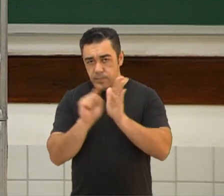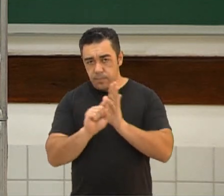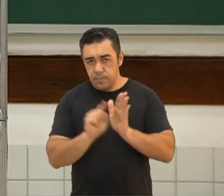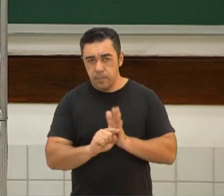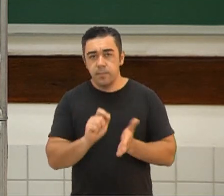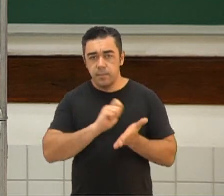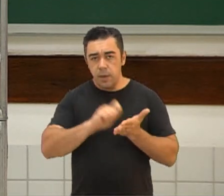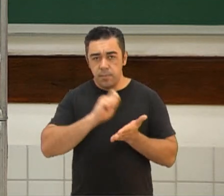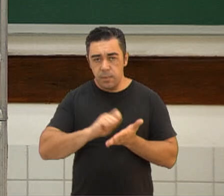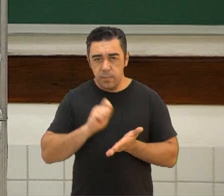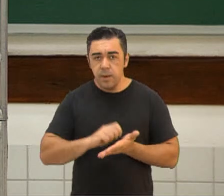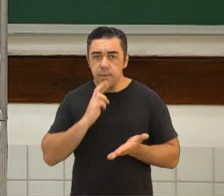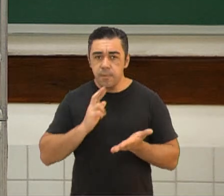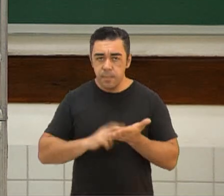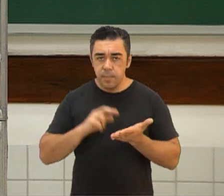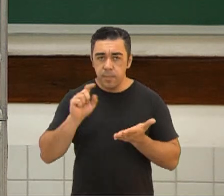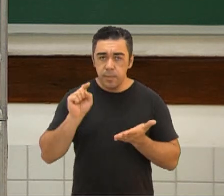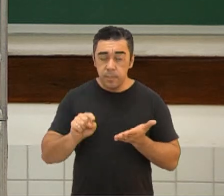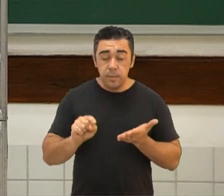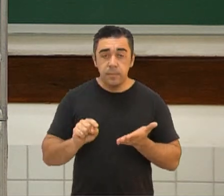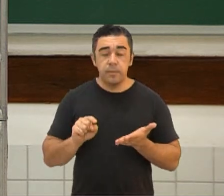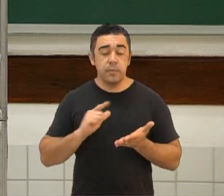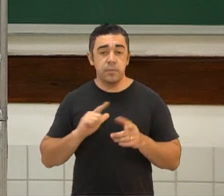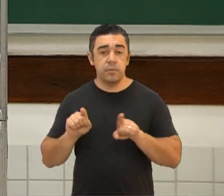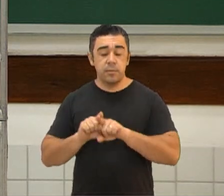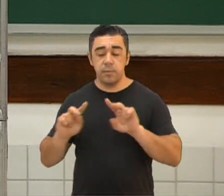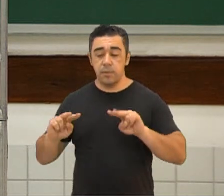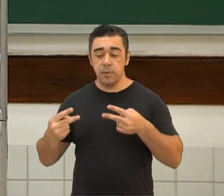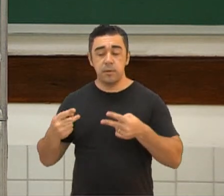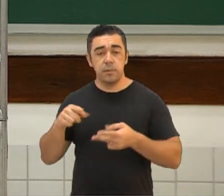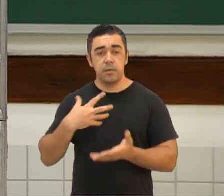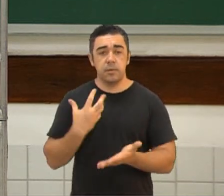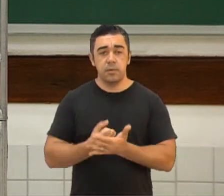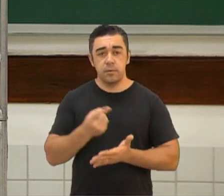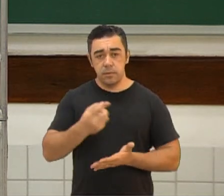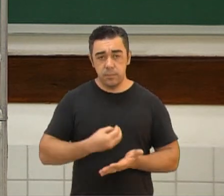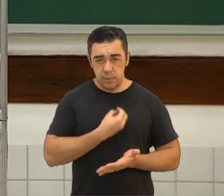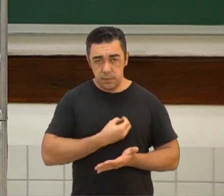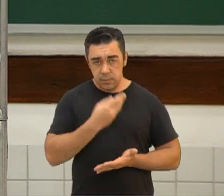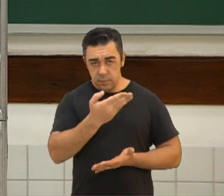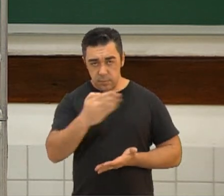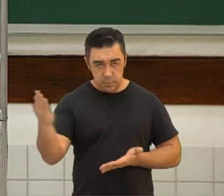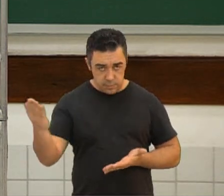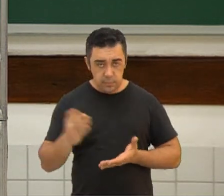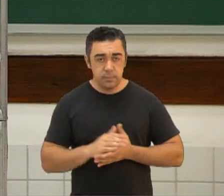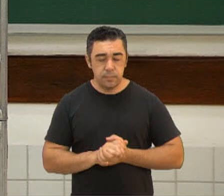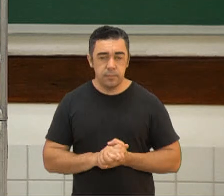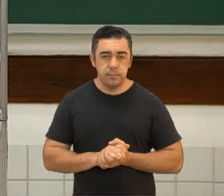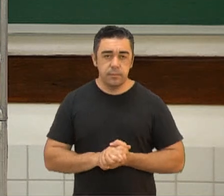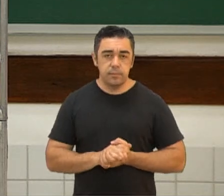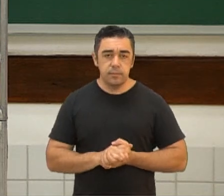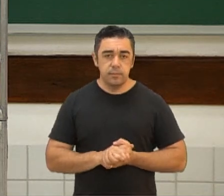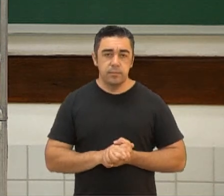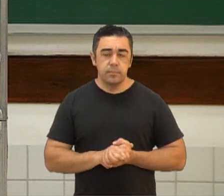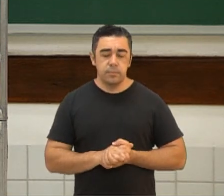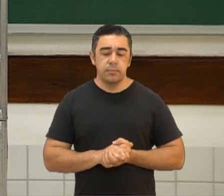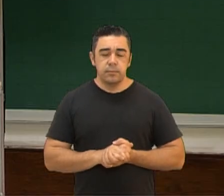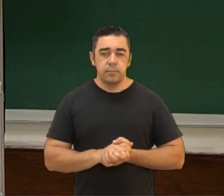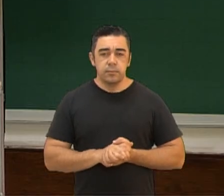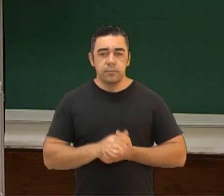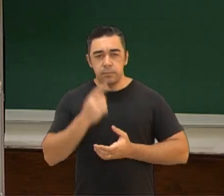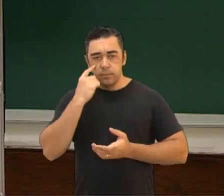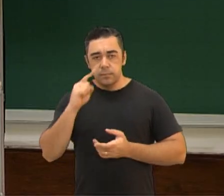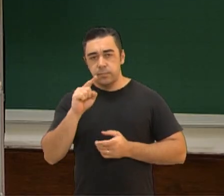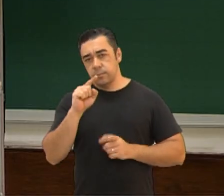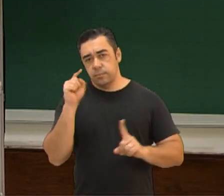questões ali de múltipla escolha e cliquem no link para validar a presença de vocês, ok? Então, vamos ver os